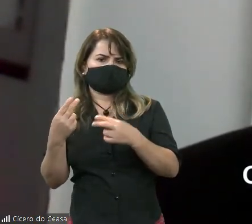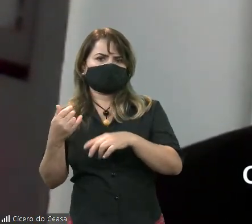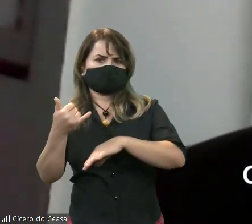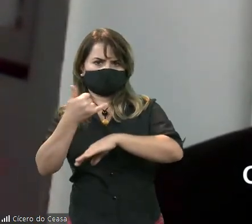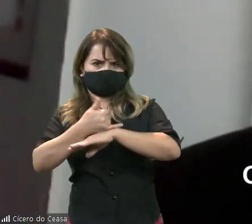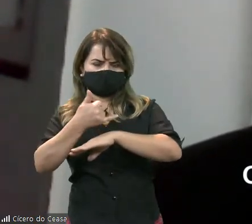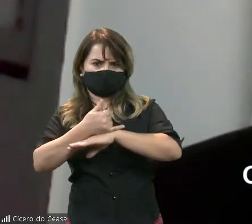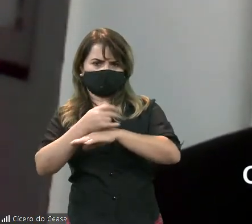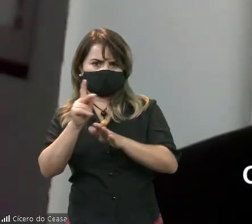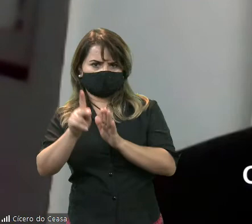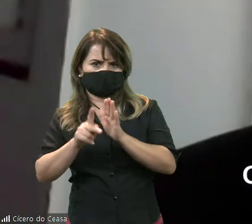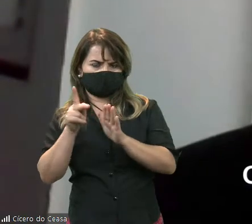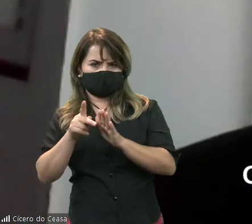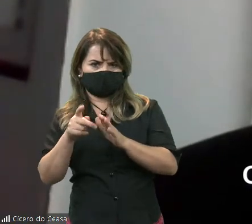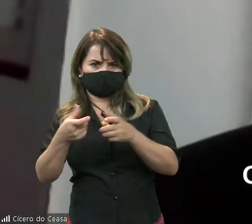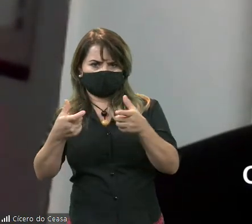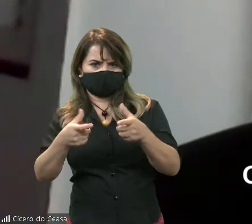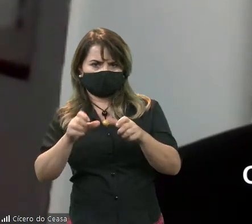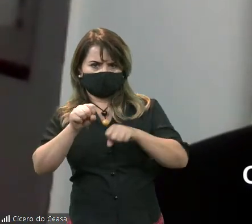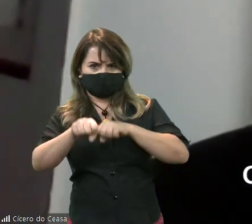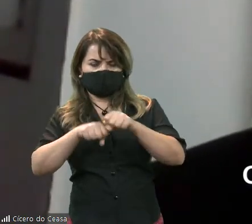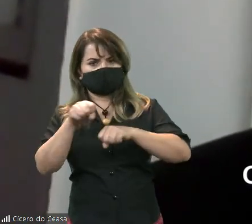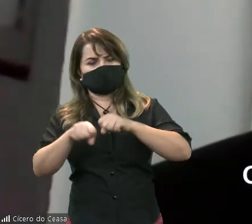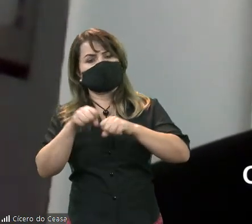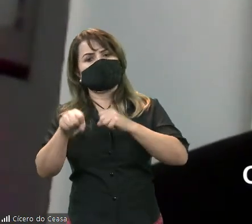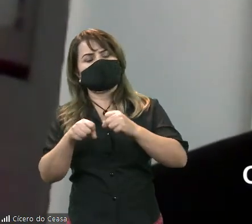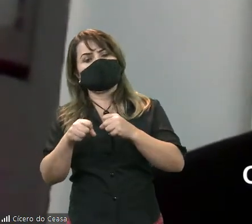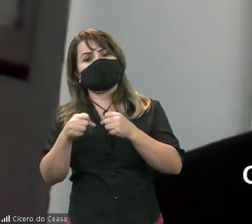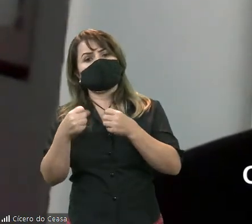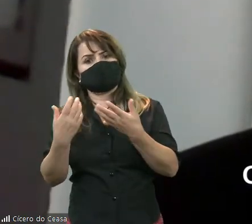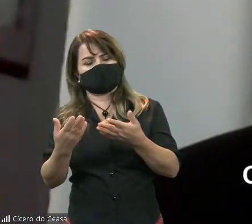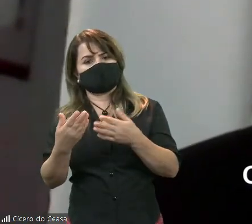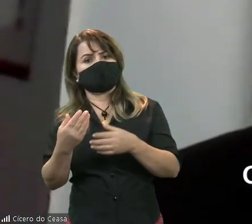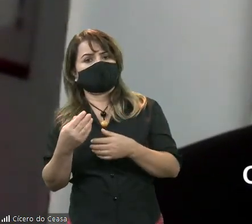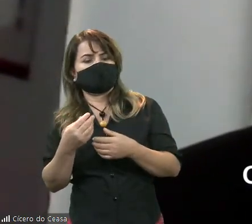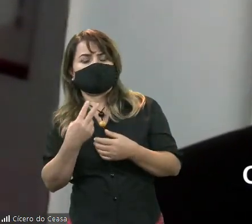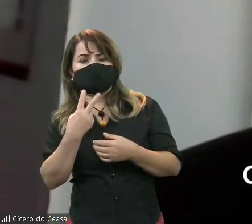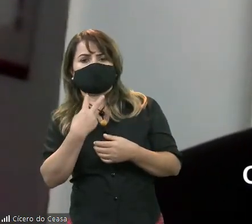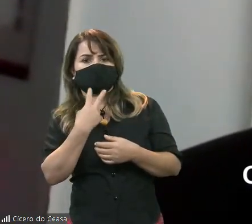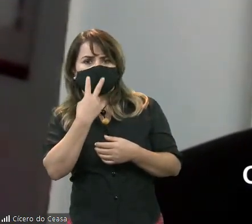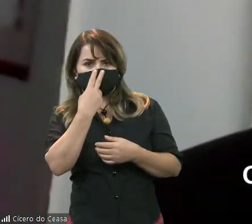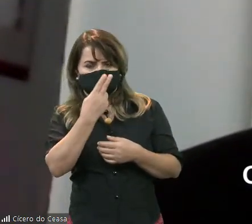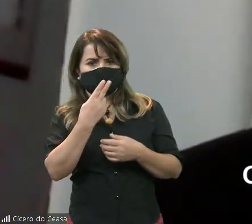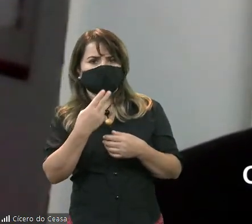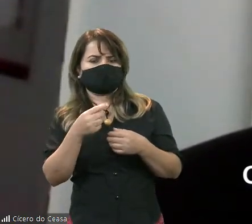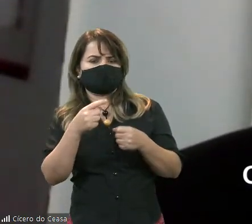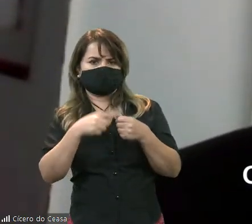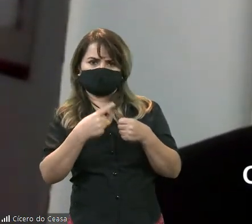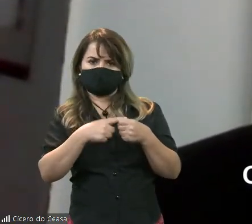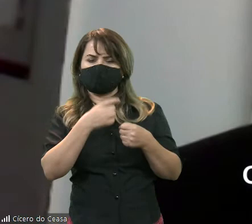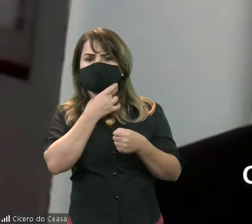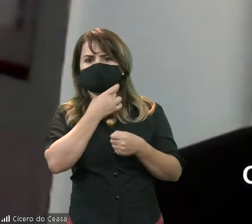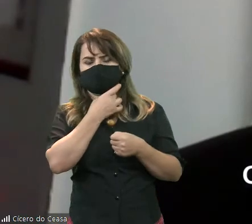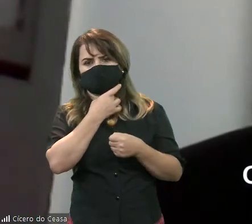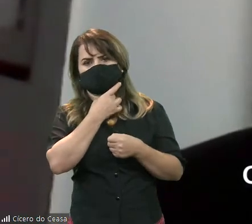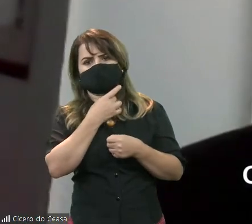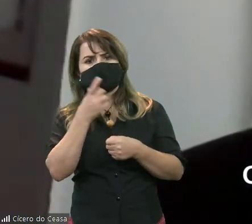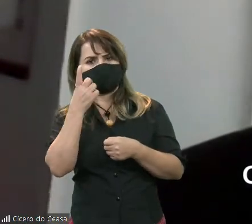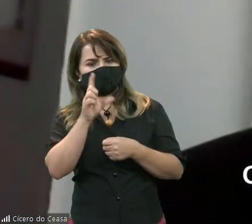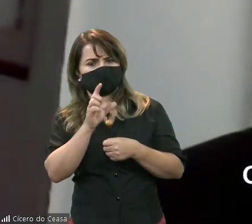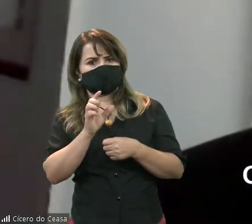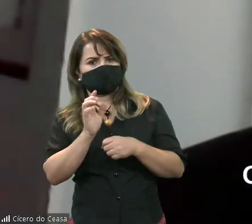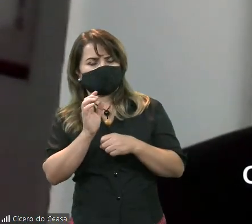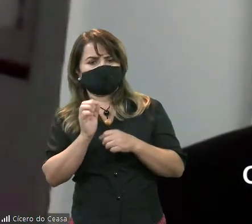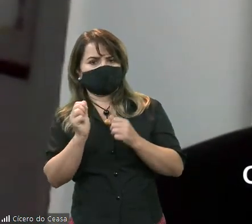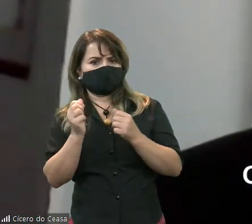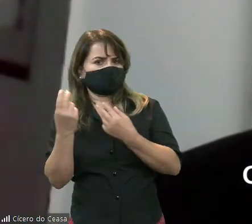que Marília será uma contemplada, e que as administrações, seja essa ou seja a próxima, que